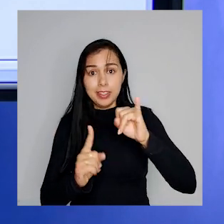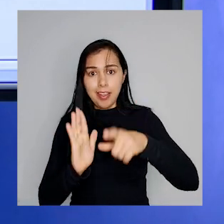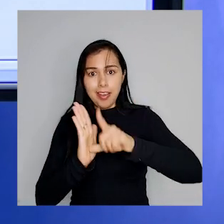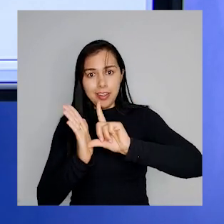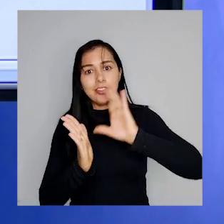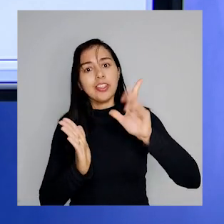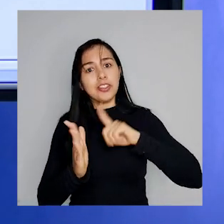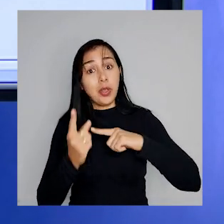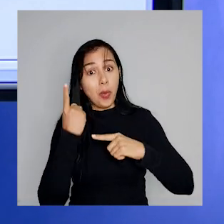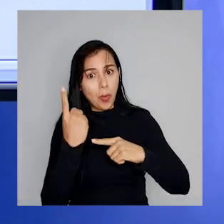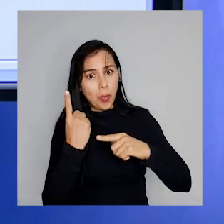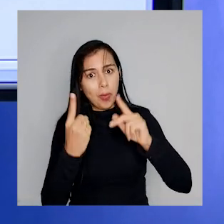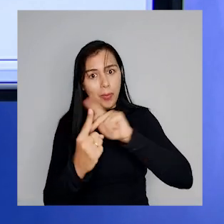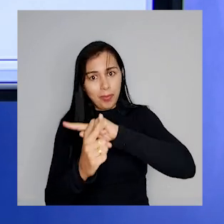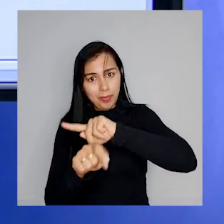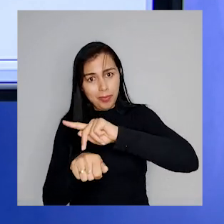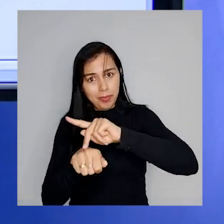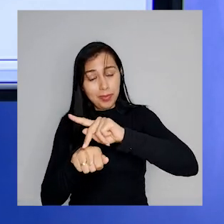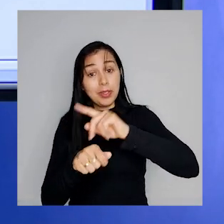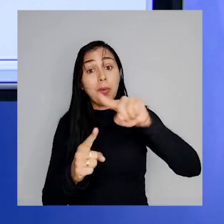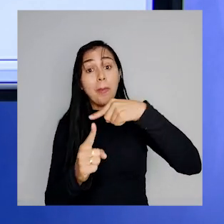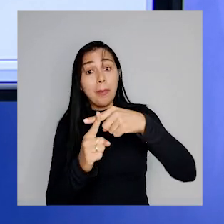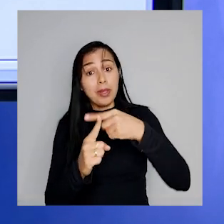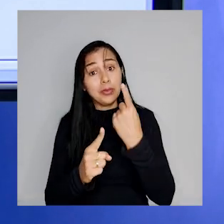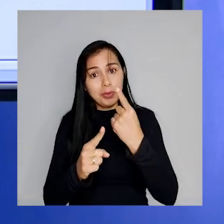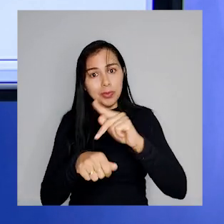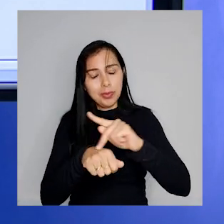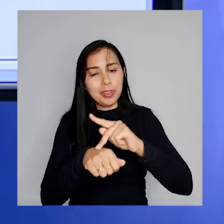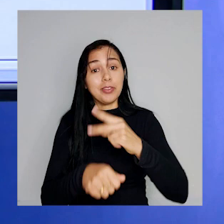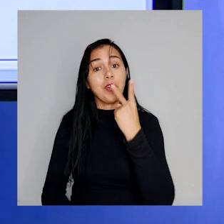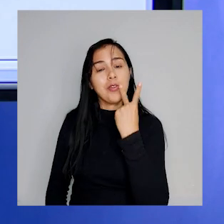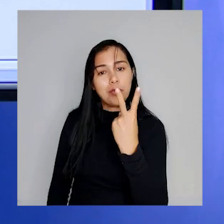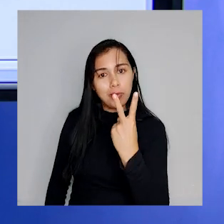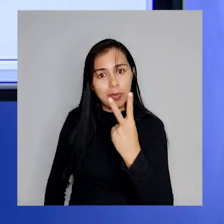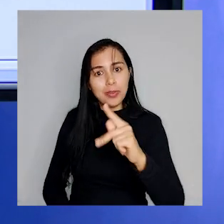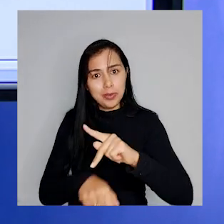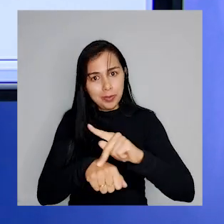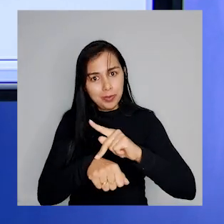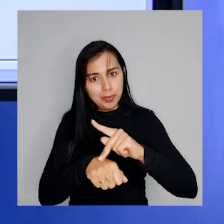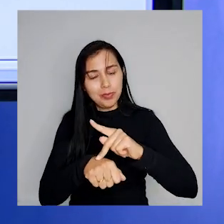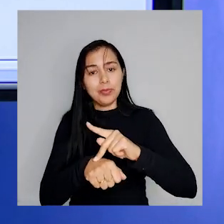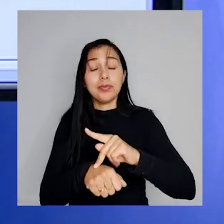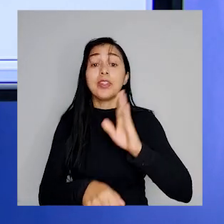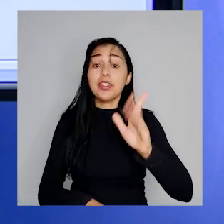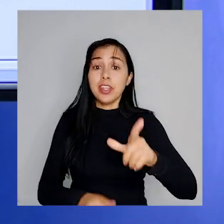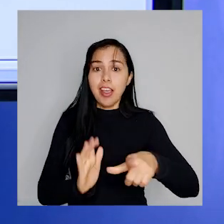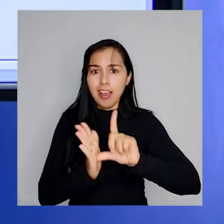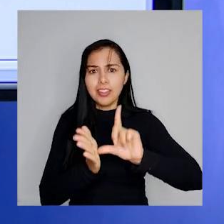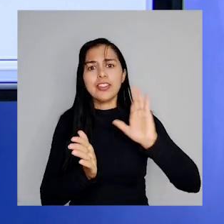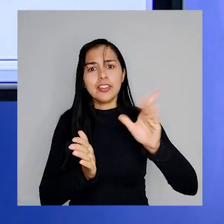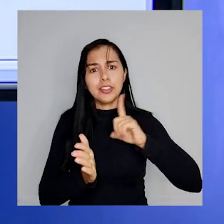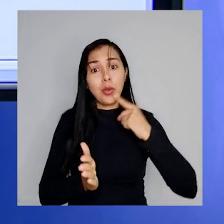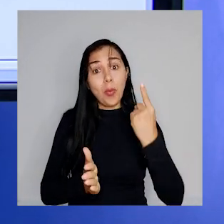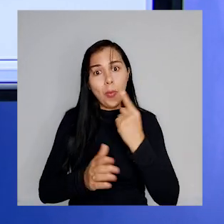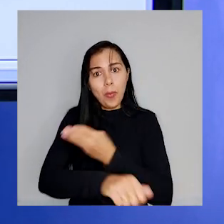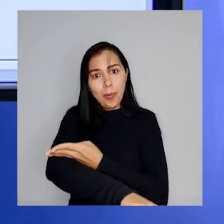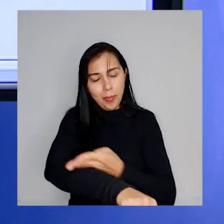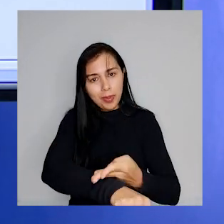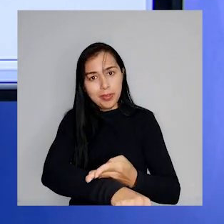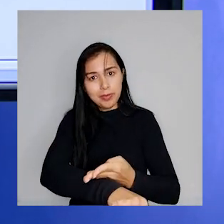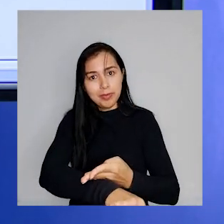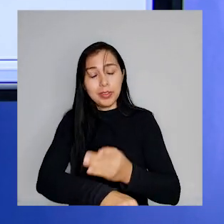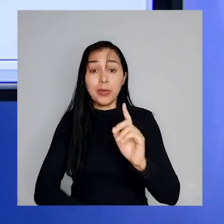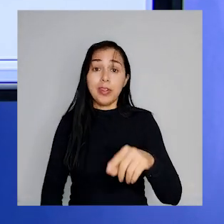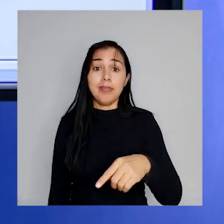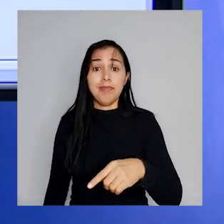tinha um preto, mais um preto vai ser 2 pinos pretos. Já tinha um branco, mais 2 que a gente